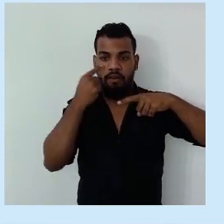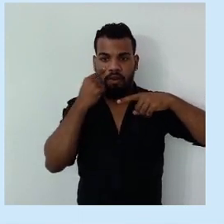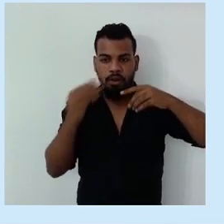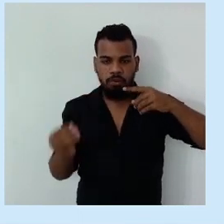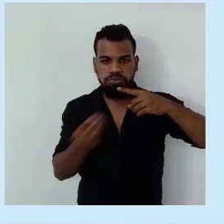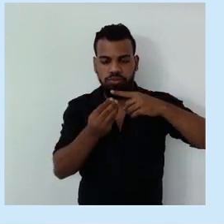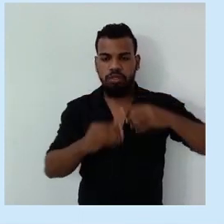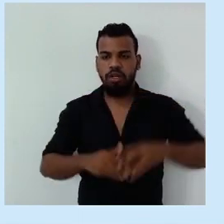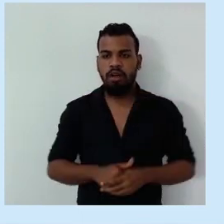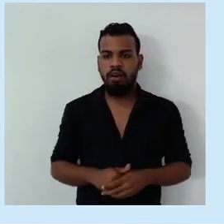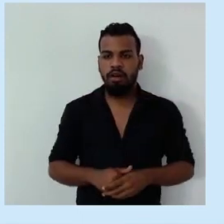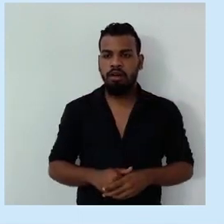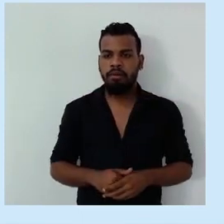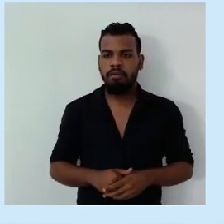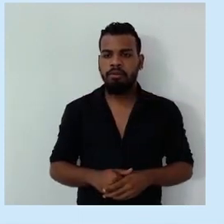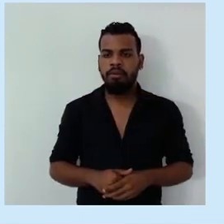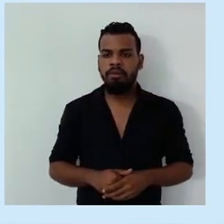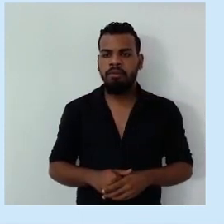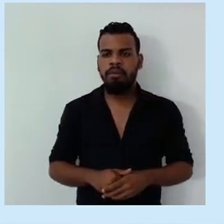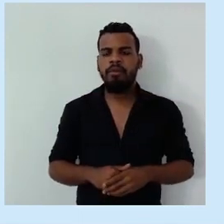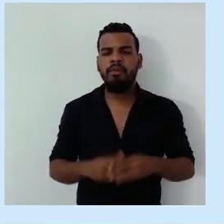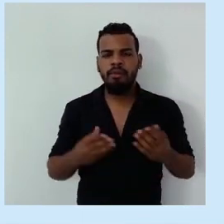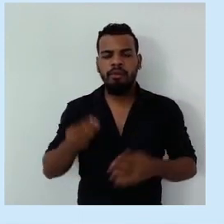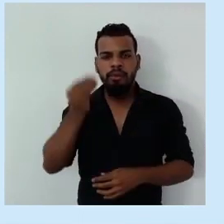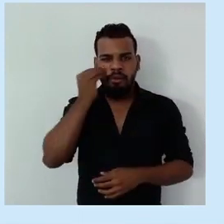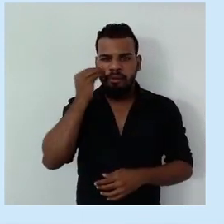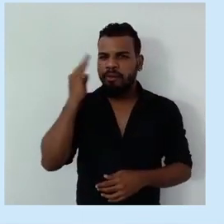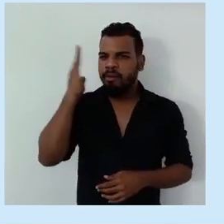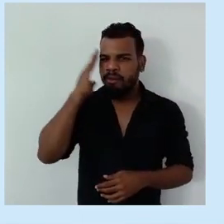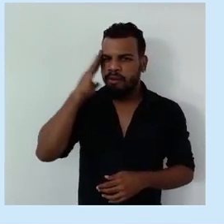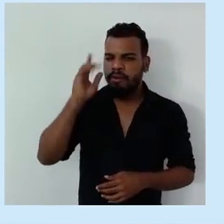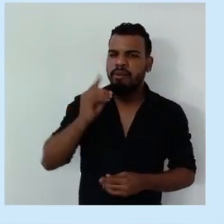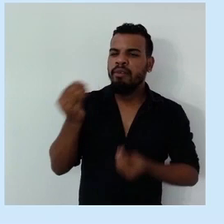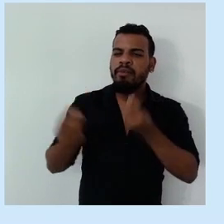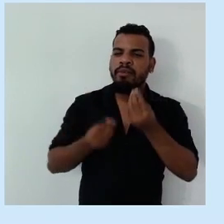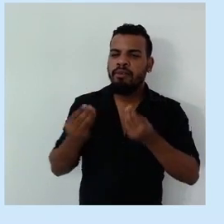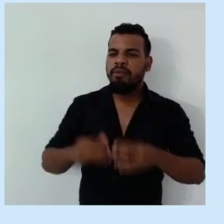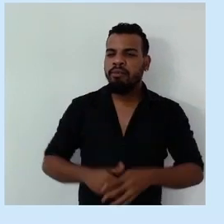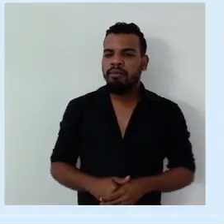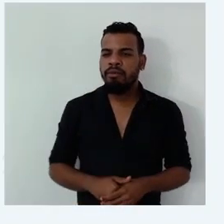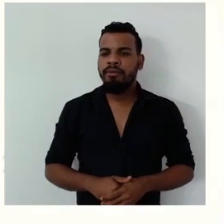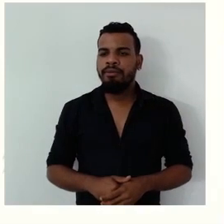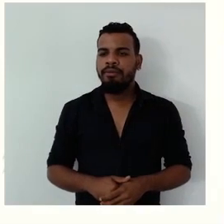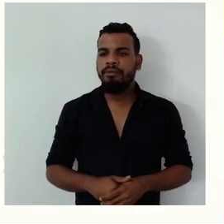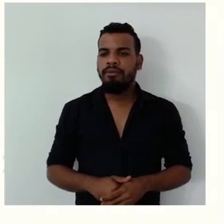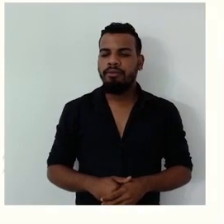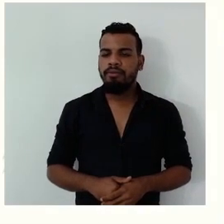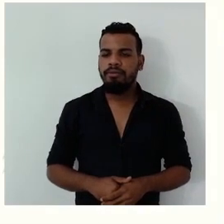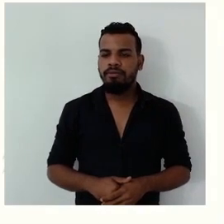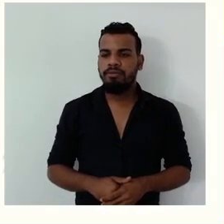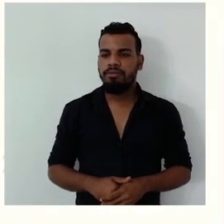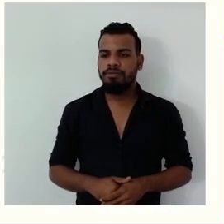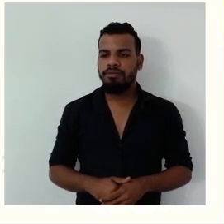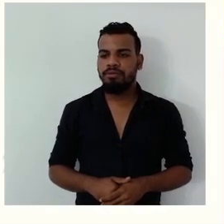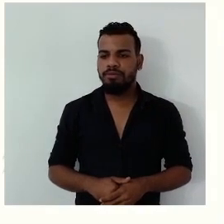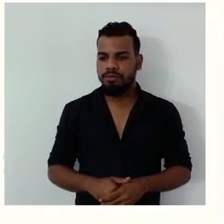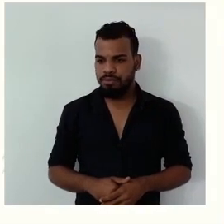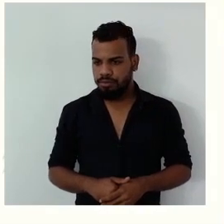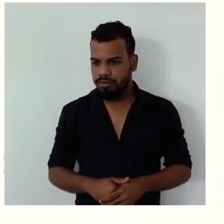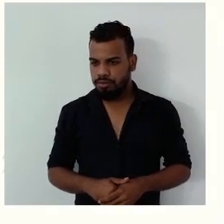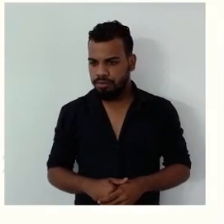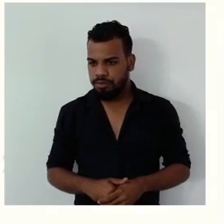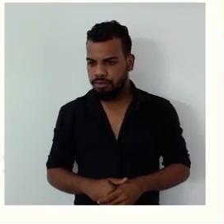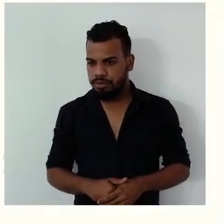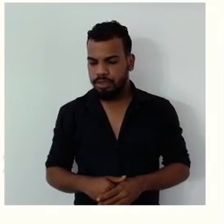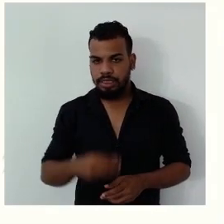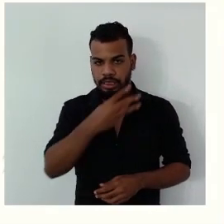proporção. Beleza? Mas vamos entender nesse formato aí. Veja aí na tela de vocês o seguinte, que